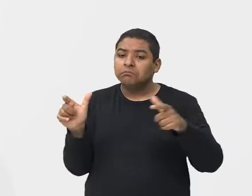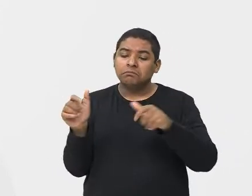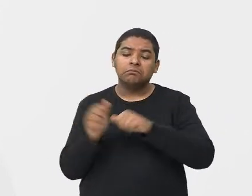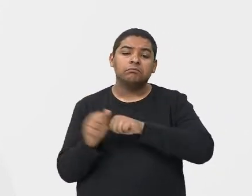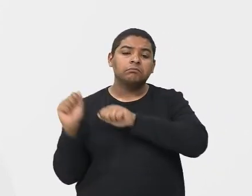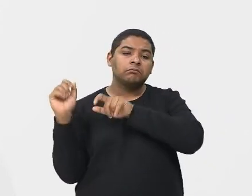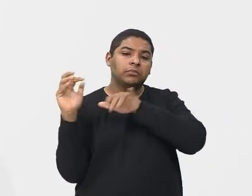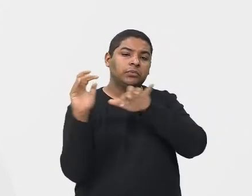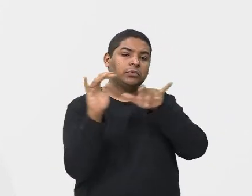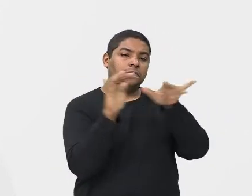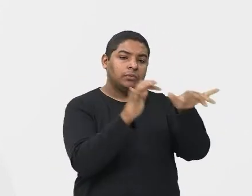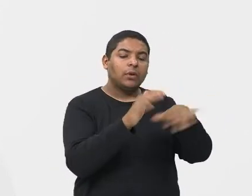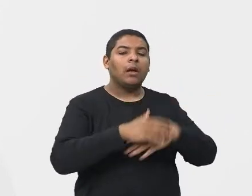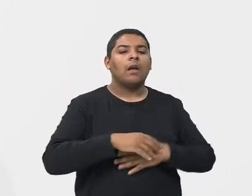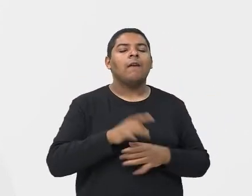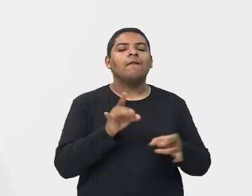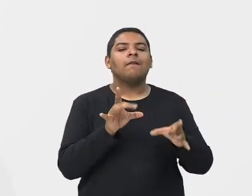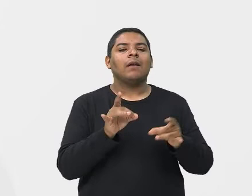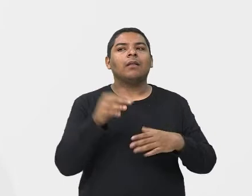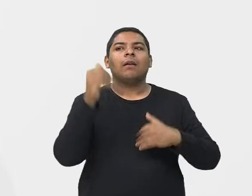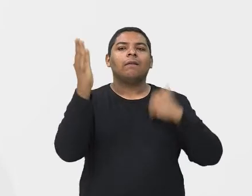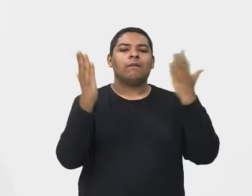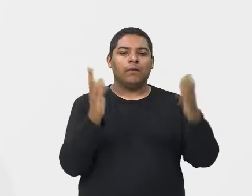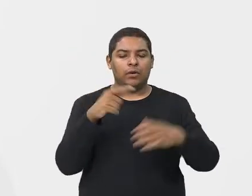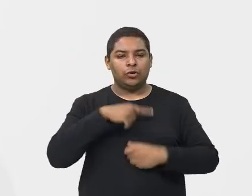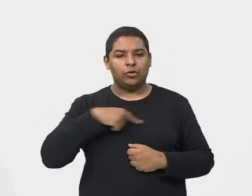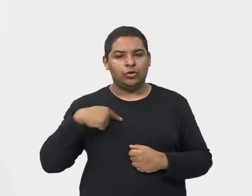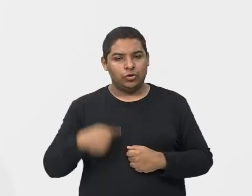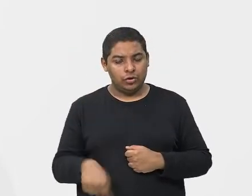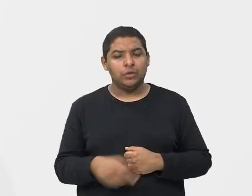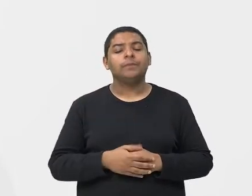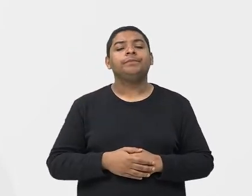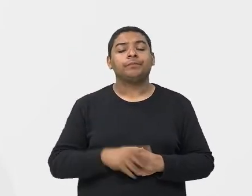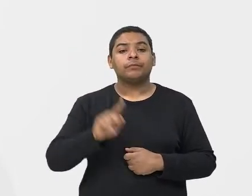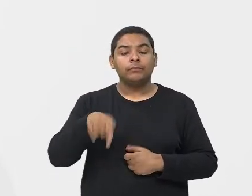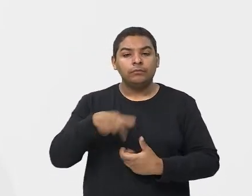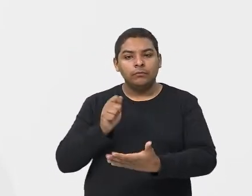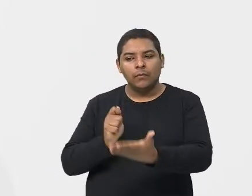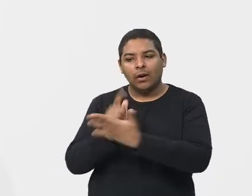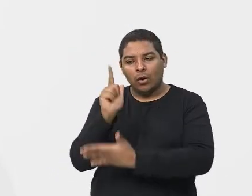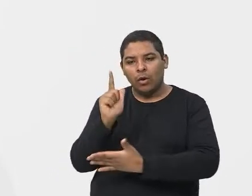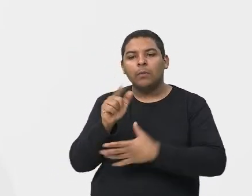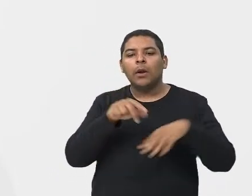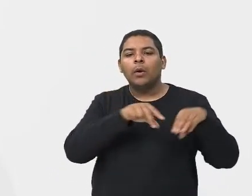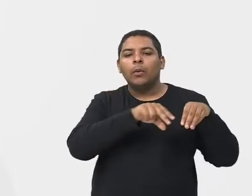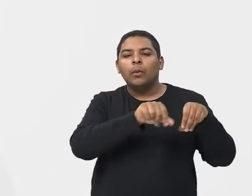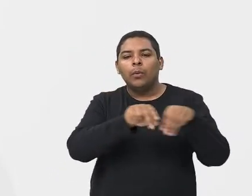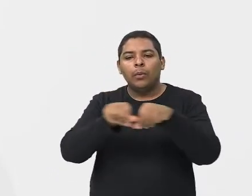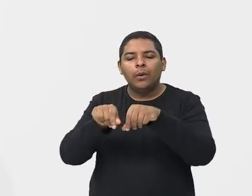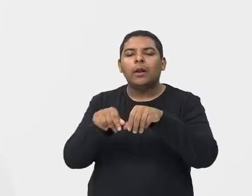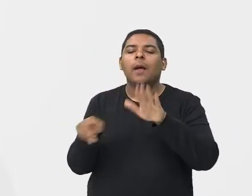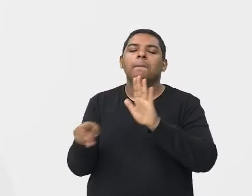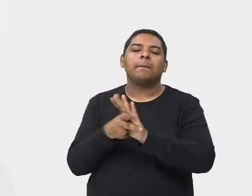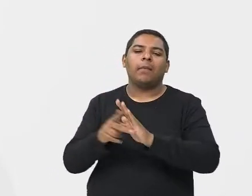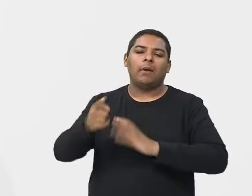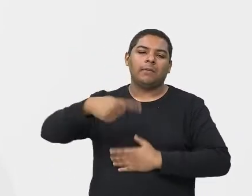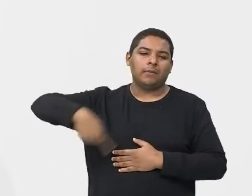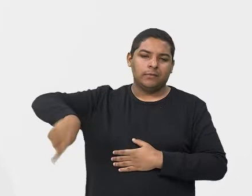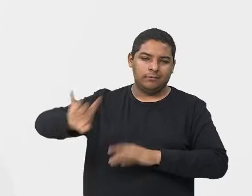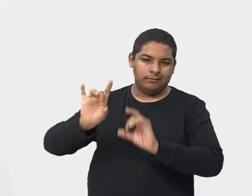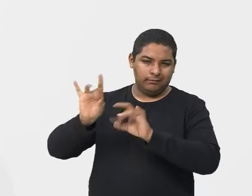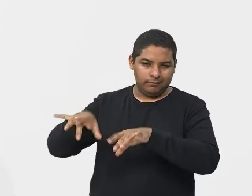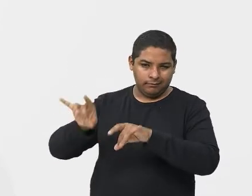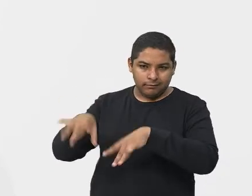a exportação lá para a China. Então a China é um grande comprador de minérios, tá? Aí que vai